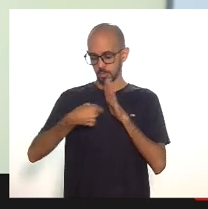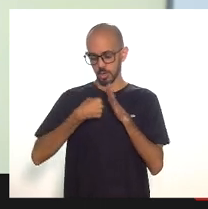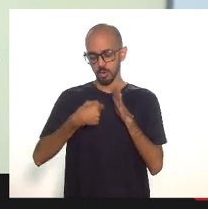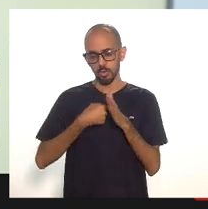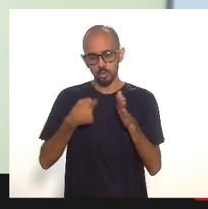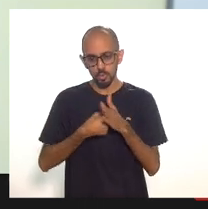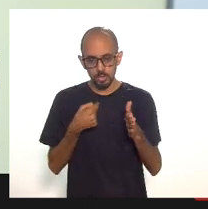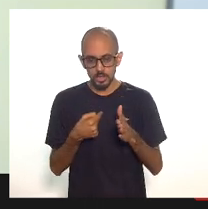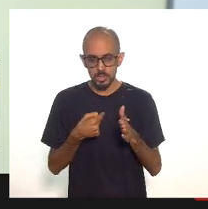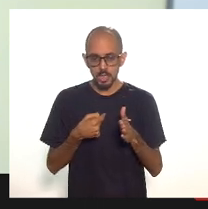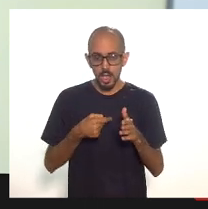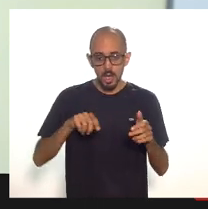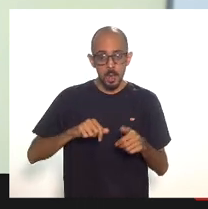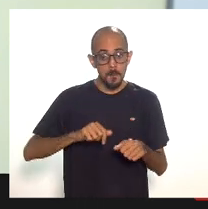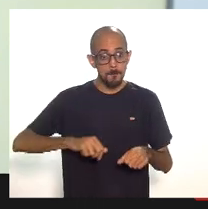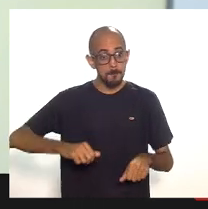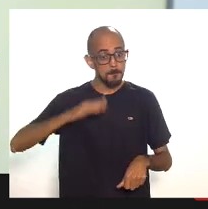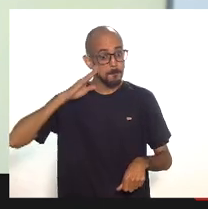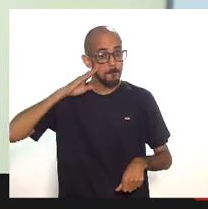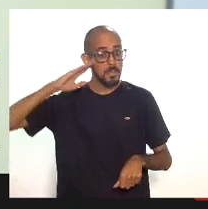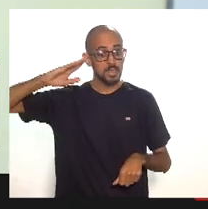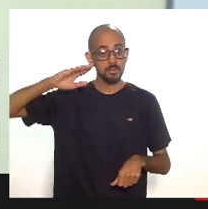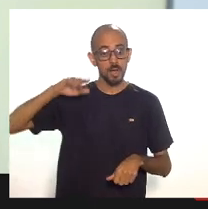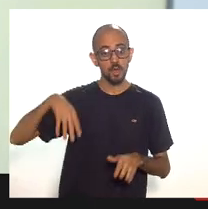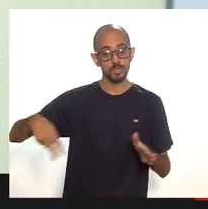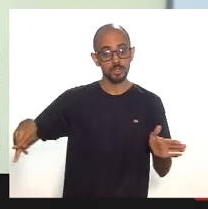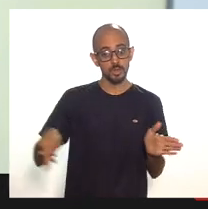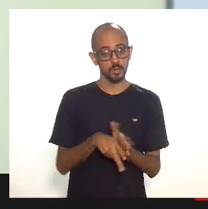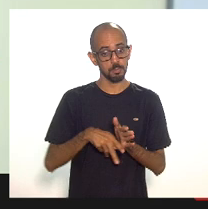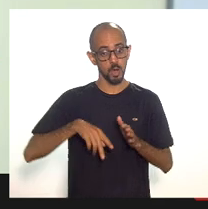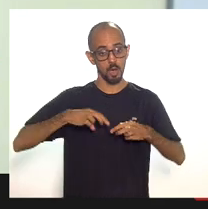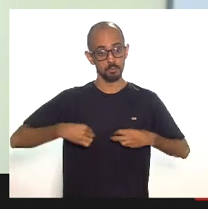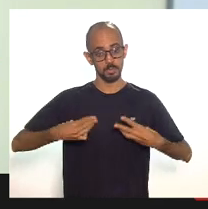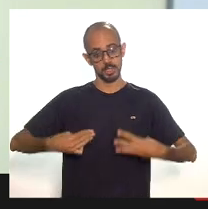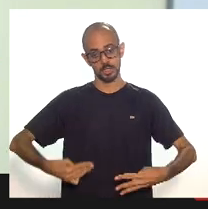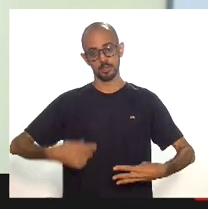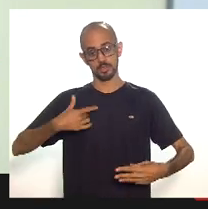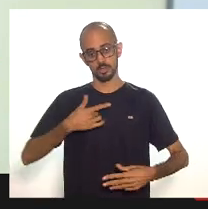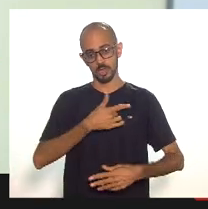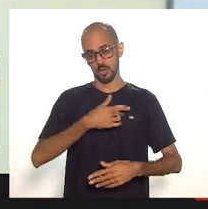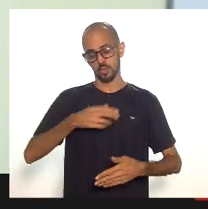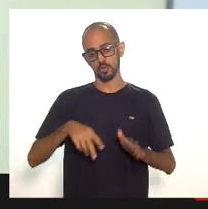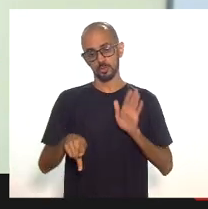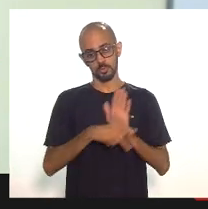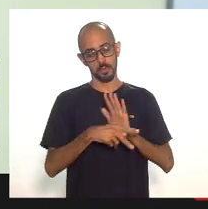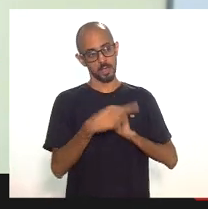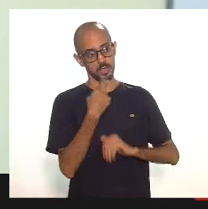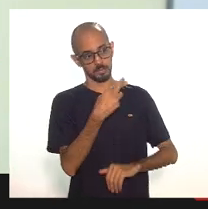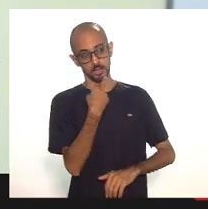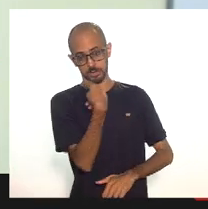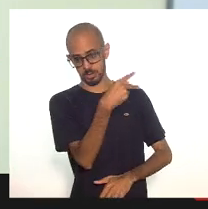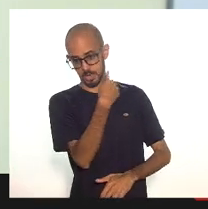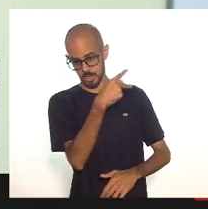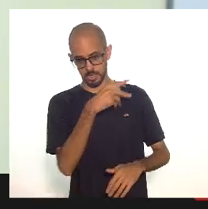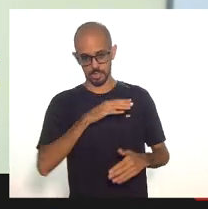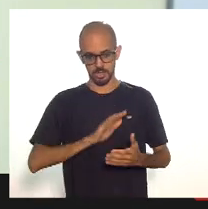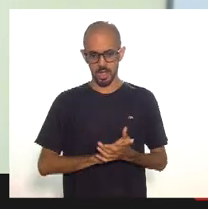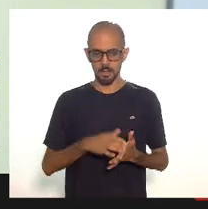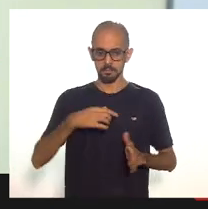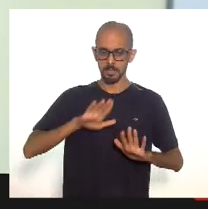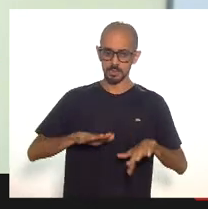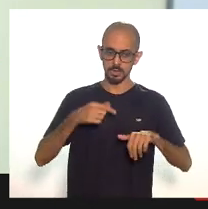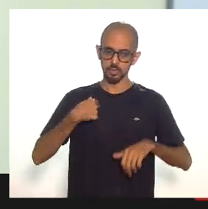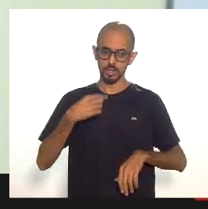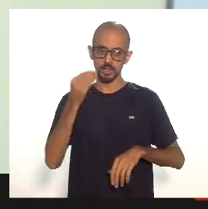são da competência do próprio Ministro da Saúde responder. Mas eu vou tentar ser